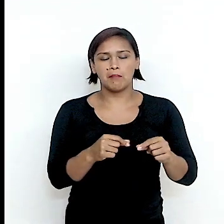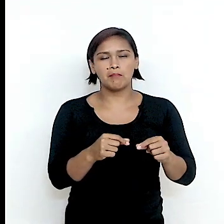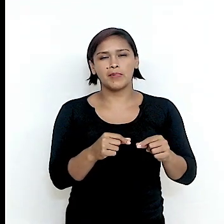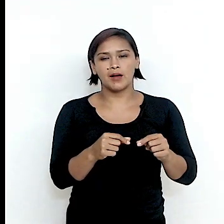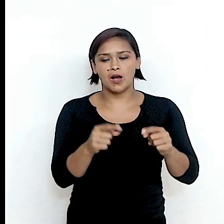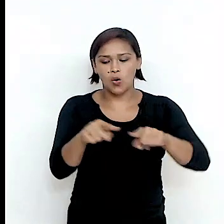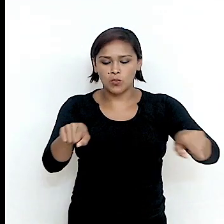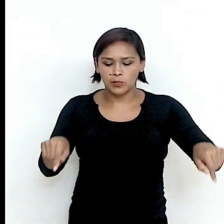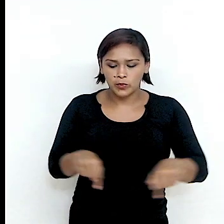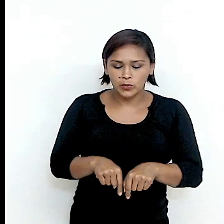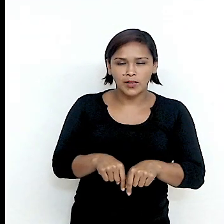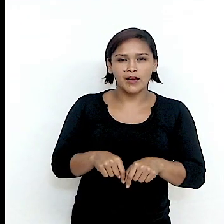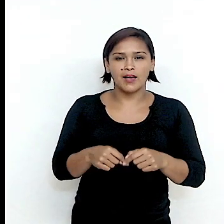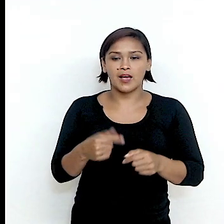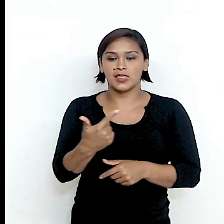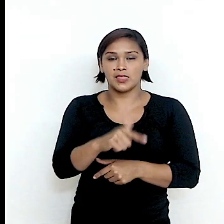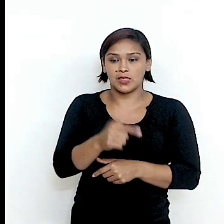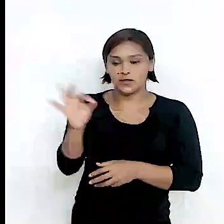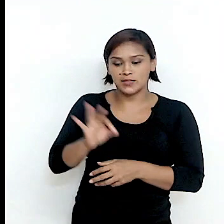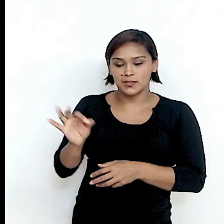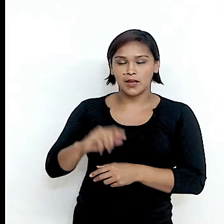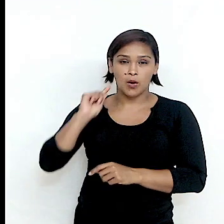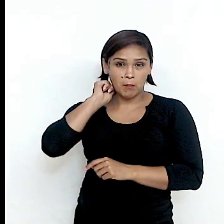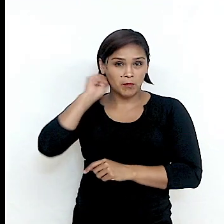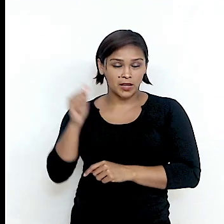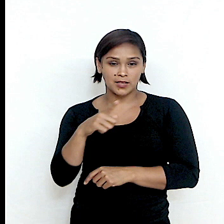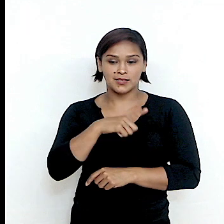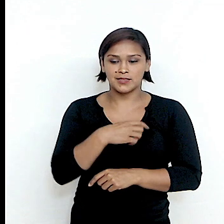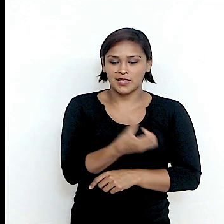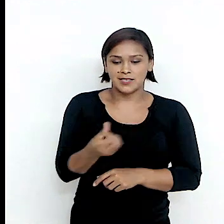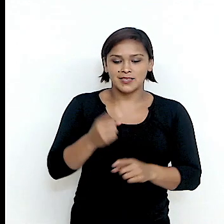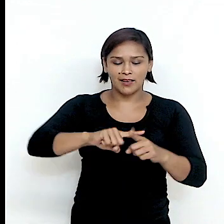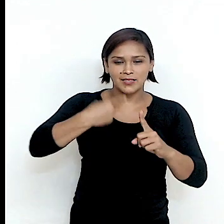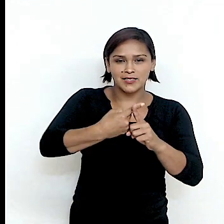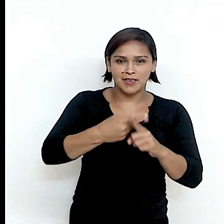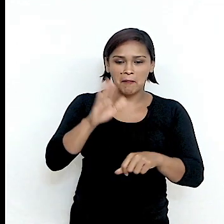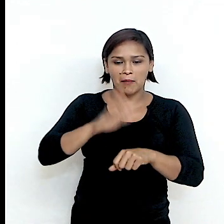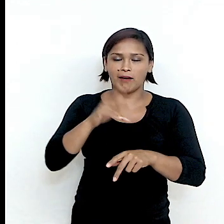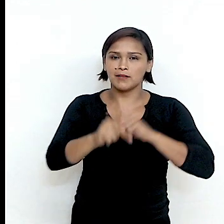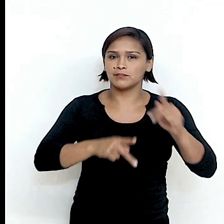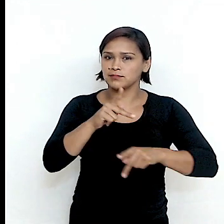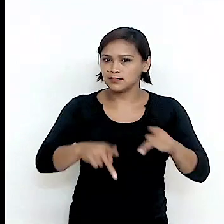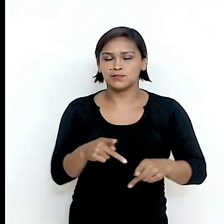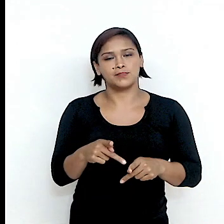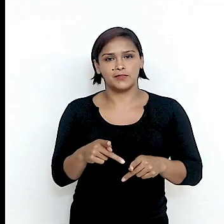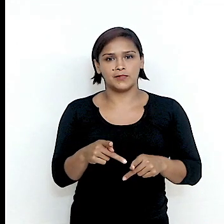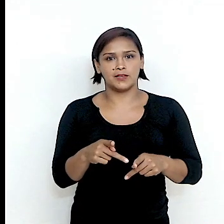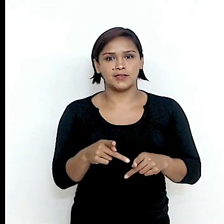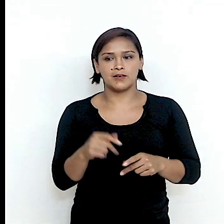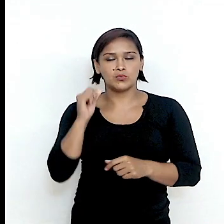corresponde a dois terços é do estado de Minas Ele tem seis vezes a população do estado o